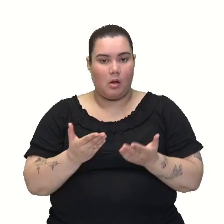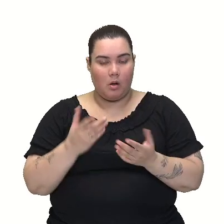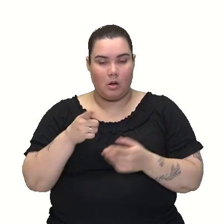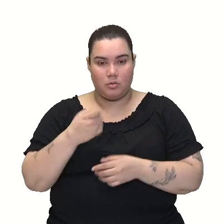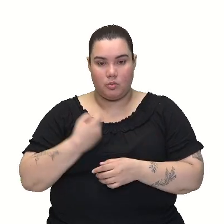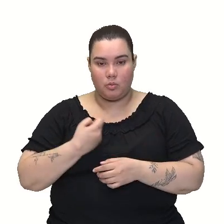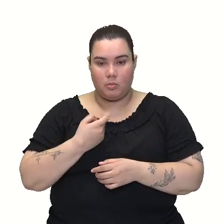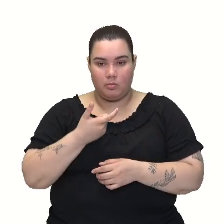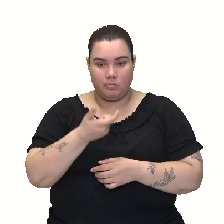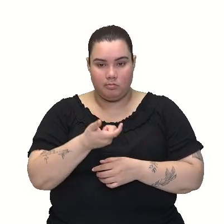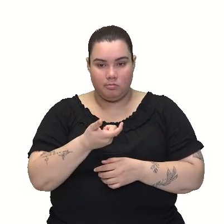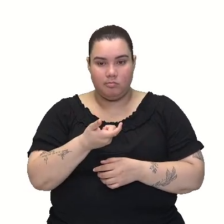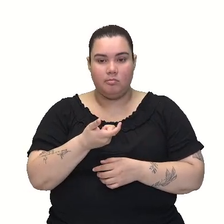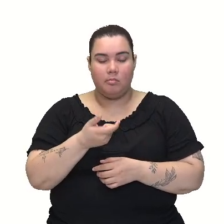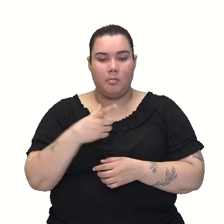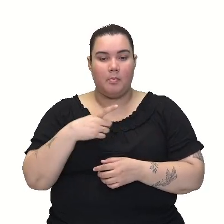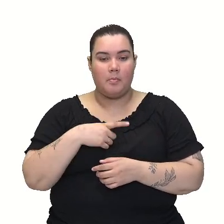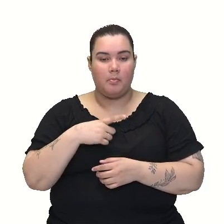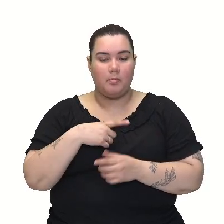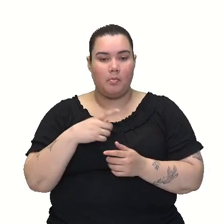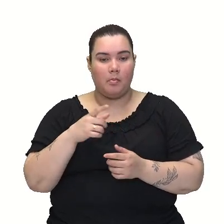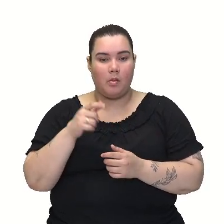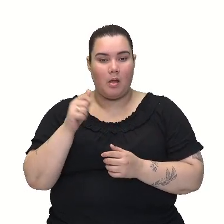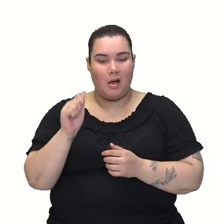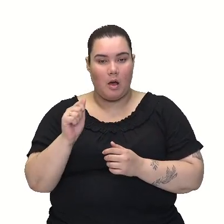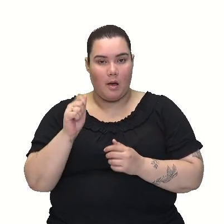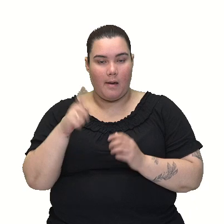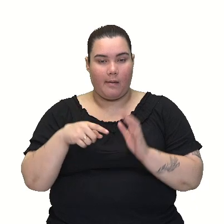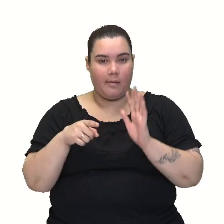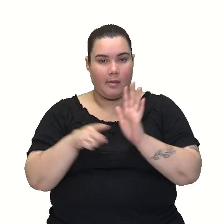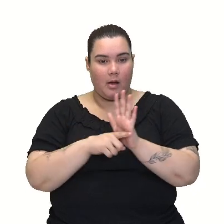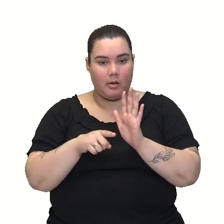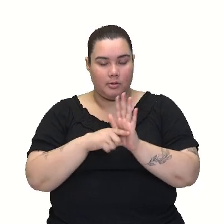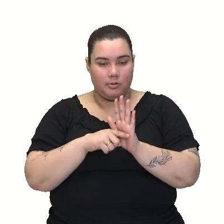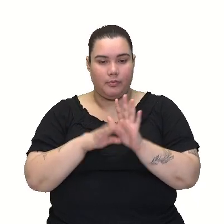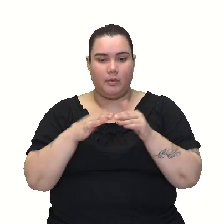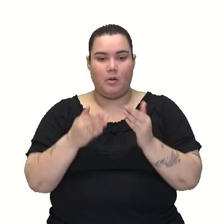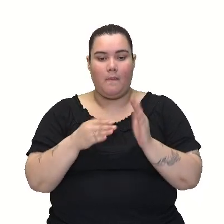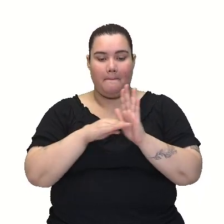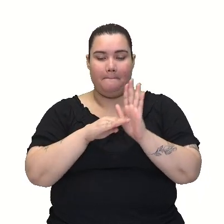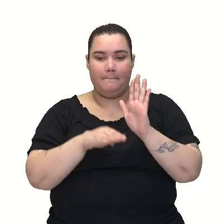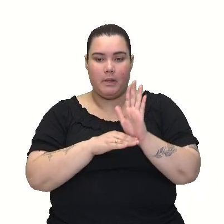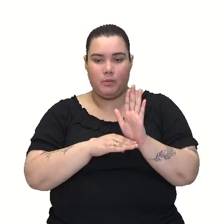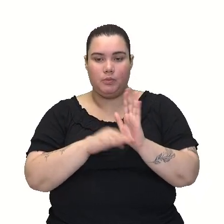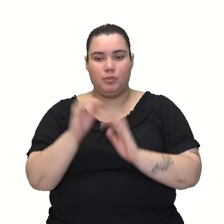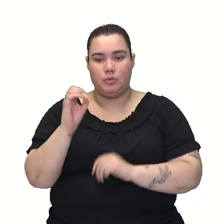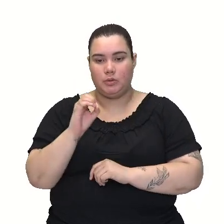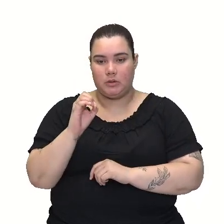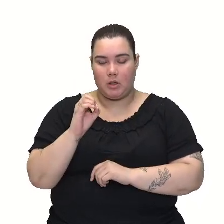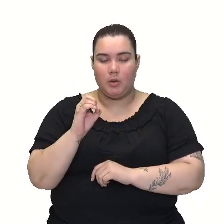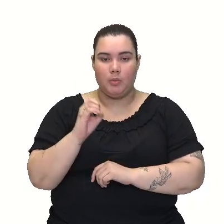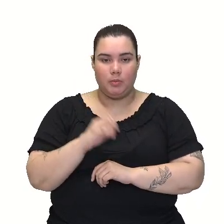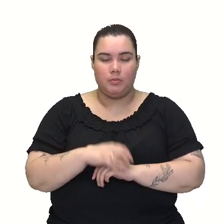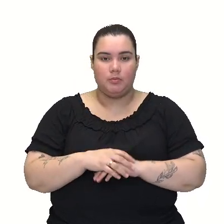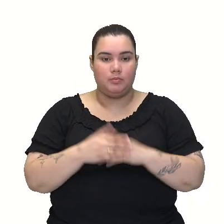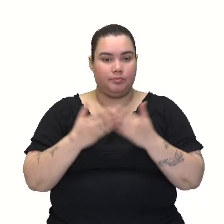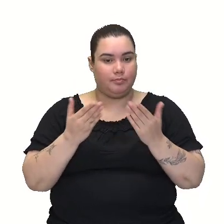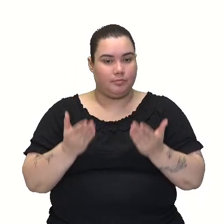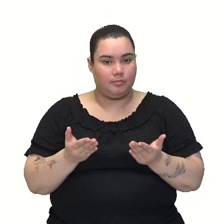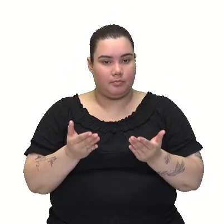A, como ele é negativo, ele é menor do que 0. Ok?